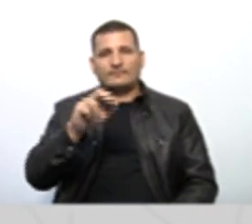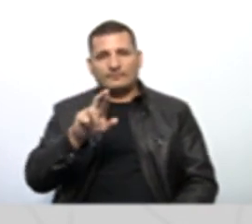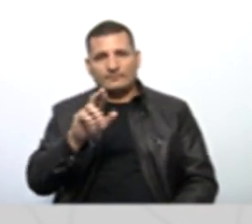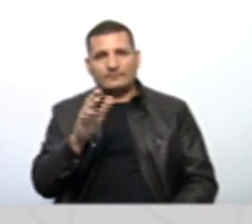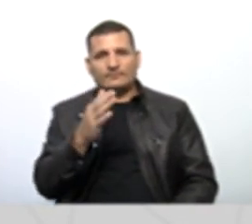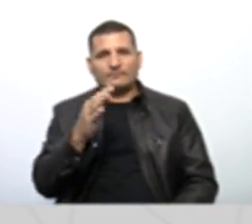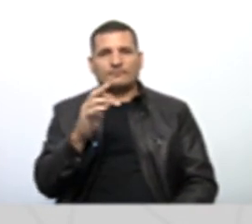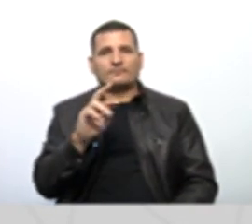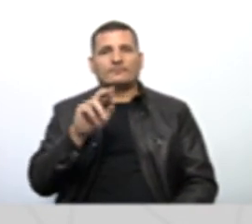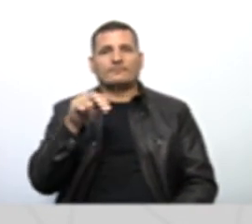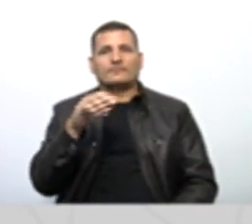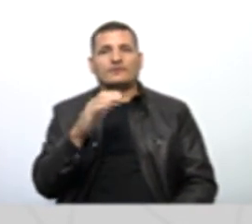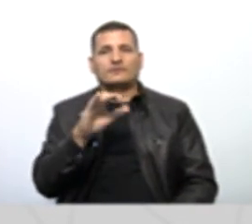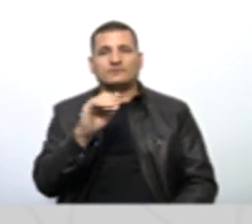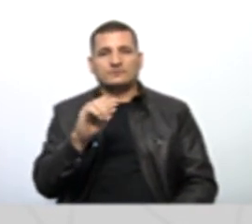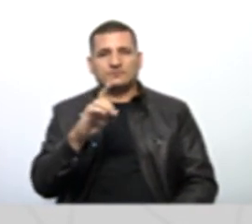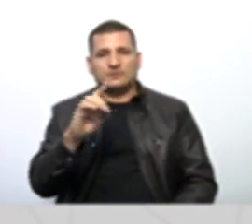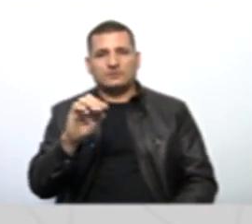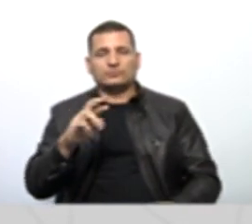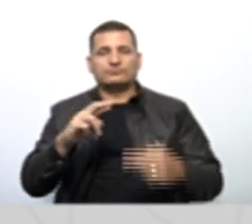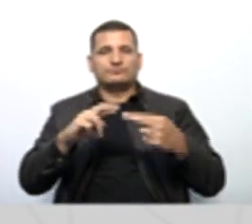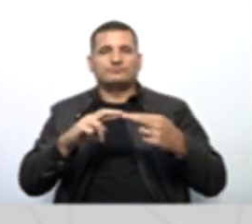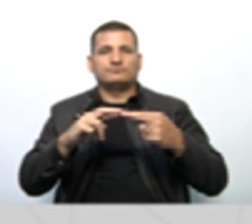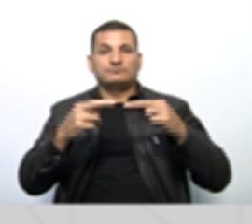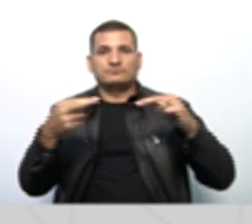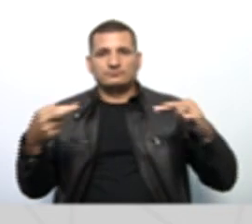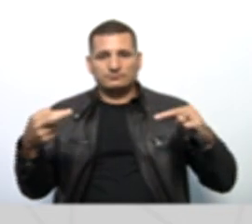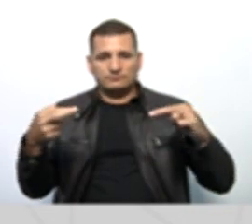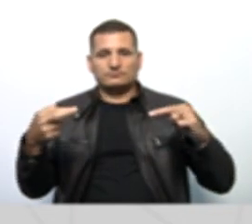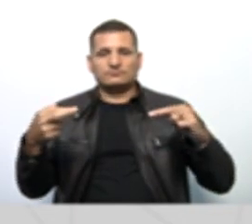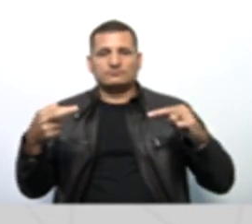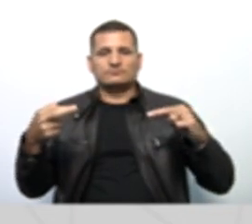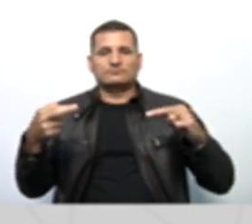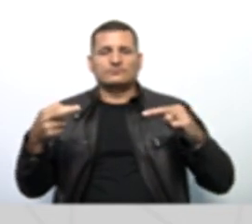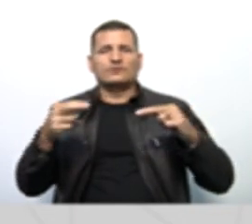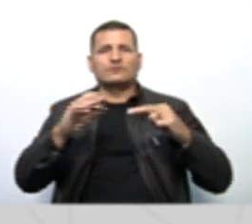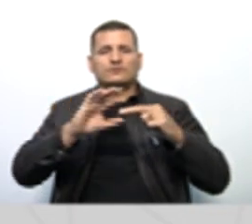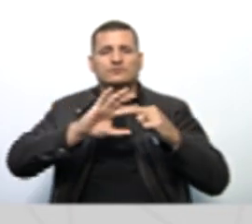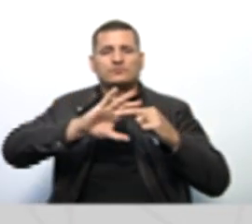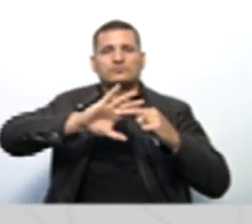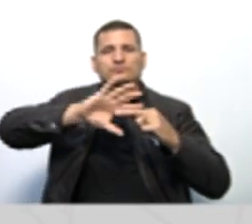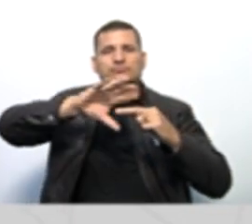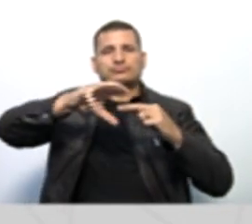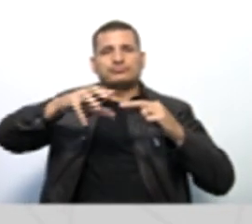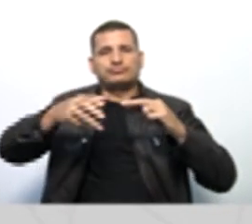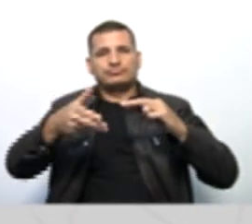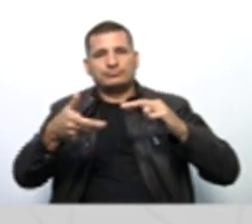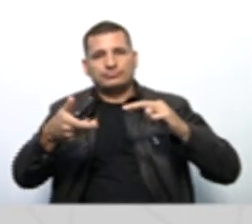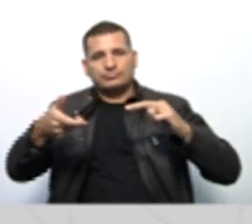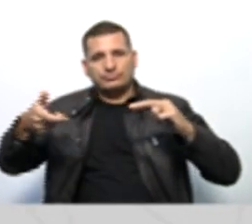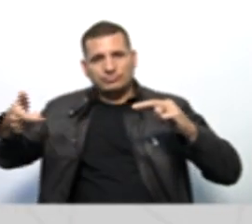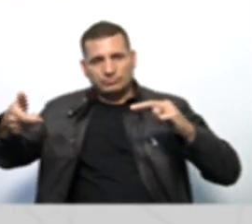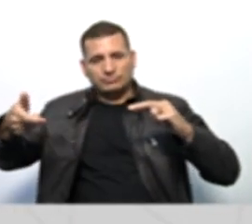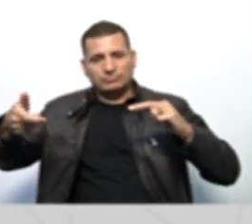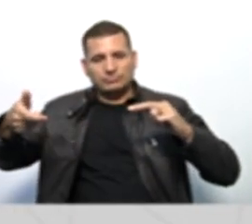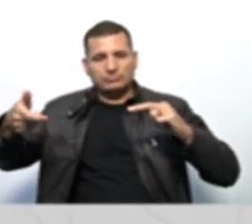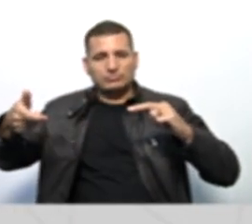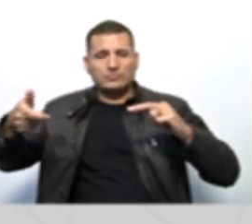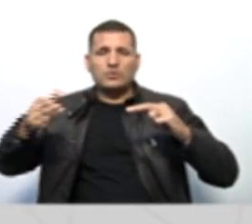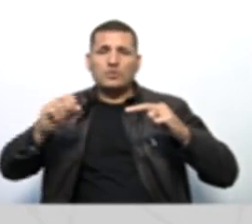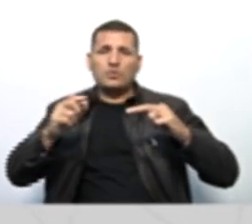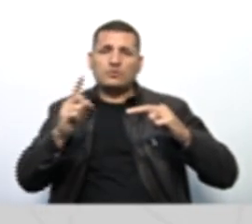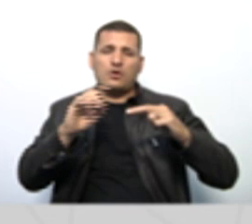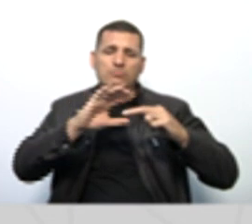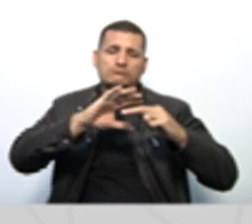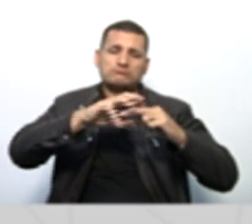nós vamos ver daqui a pouco o qual pode ser blindado ou não blindado olhem bem